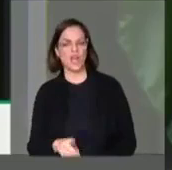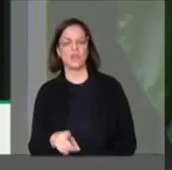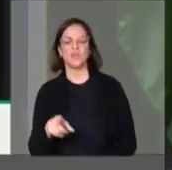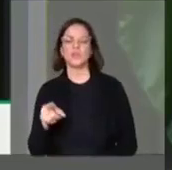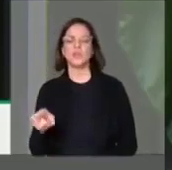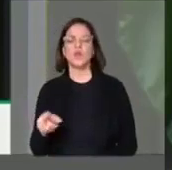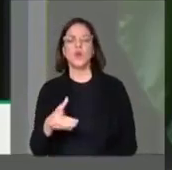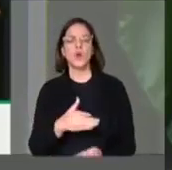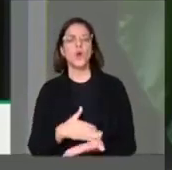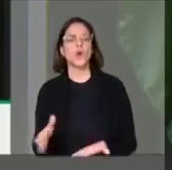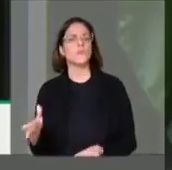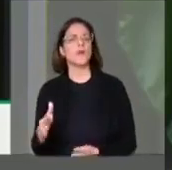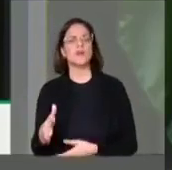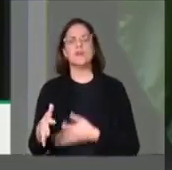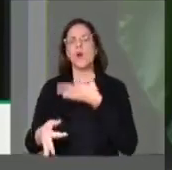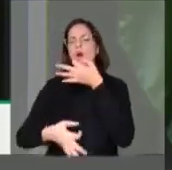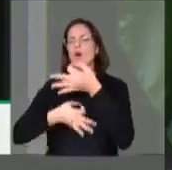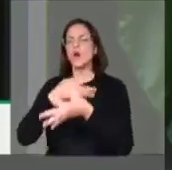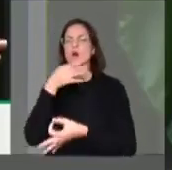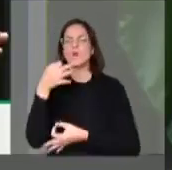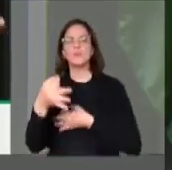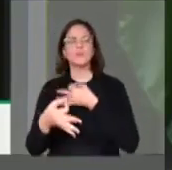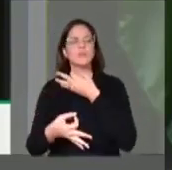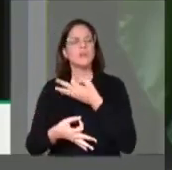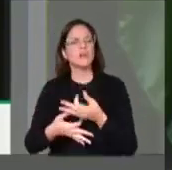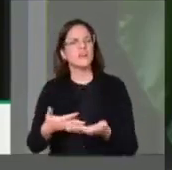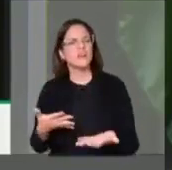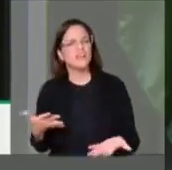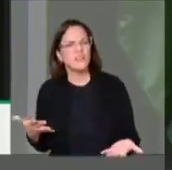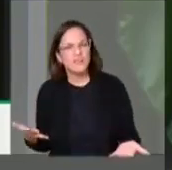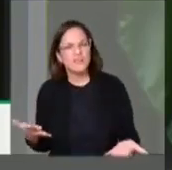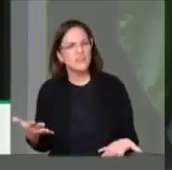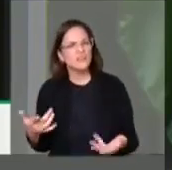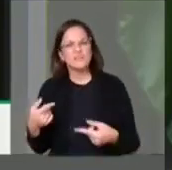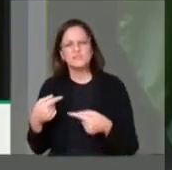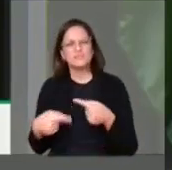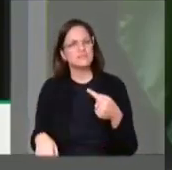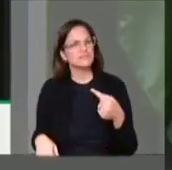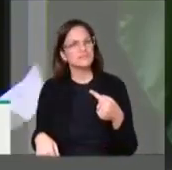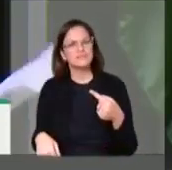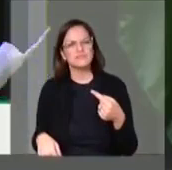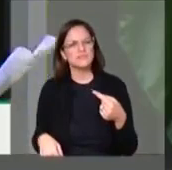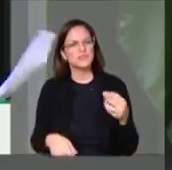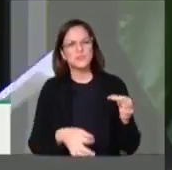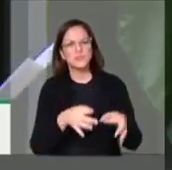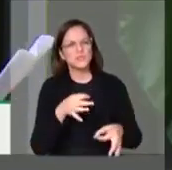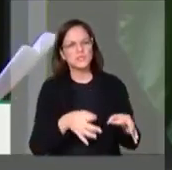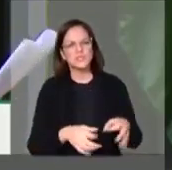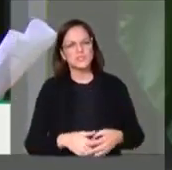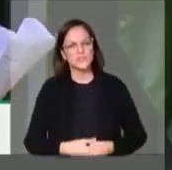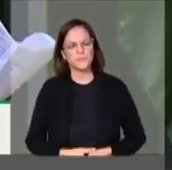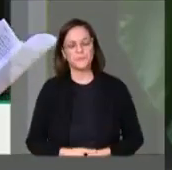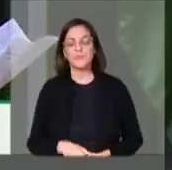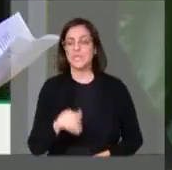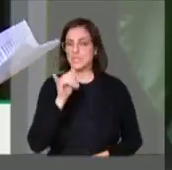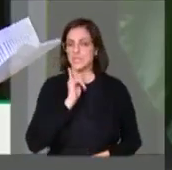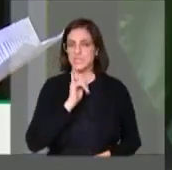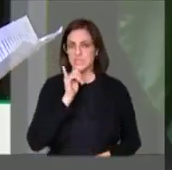manifestam-se de forma completamente dissociada do que é a razão jurídica. Por exemplo,